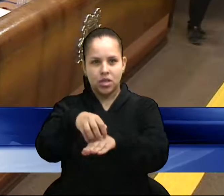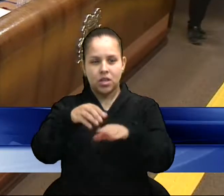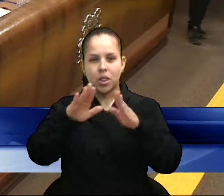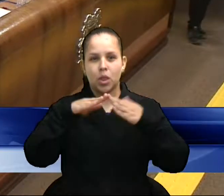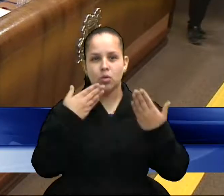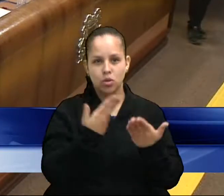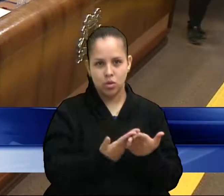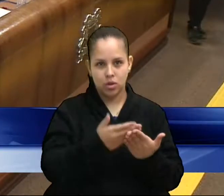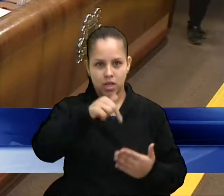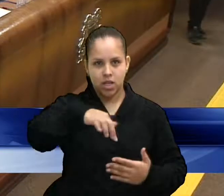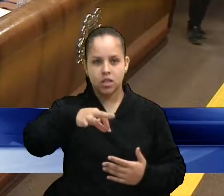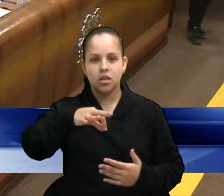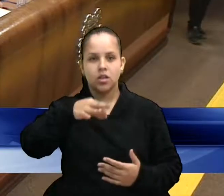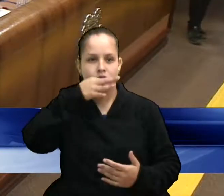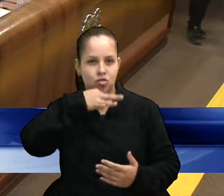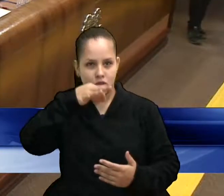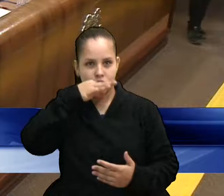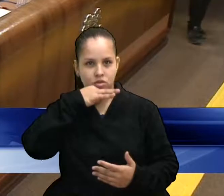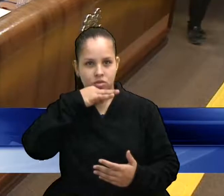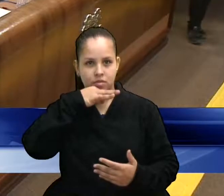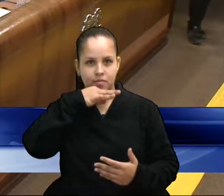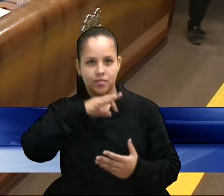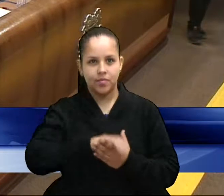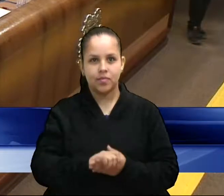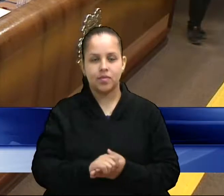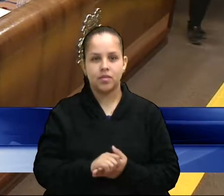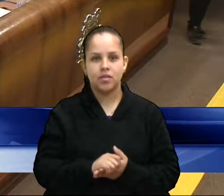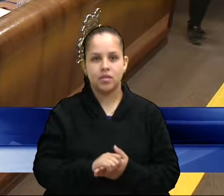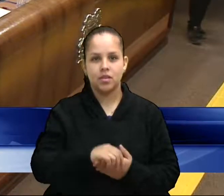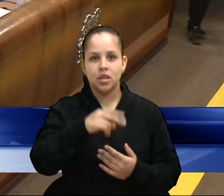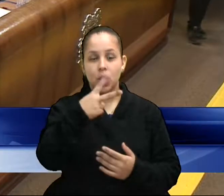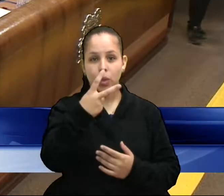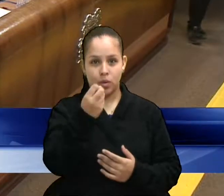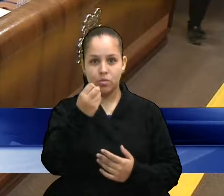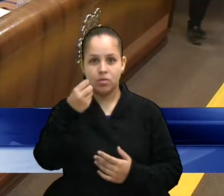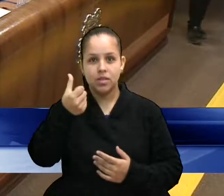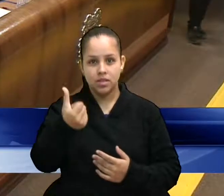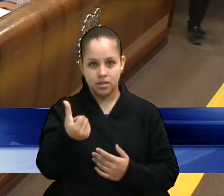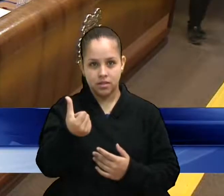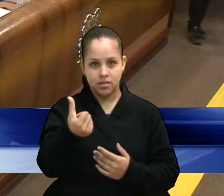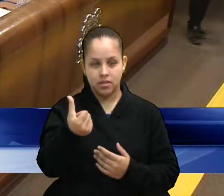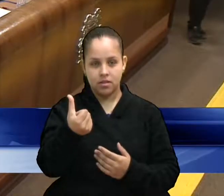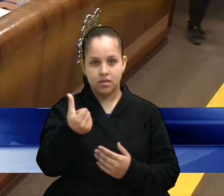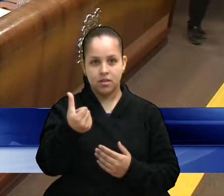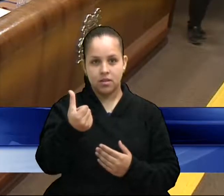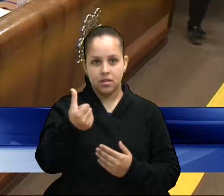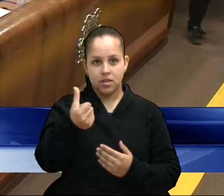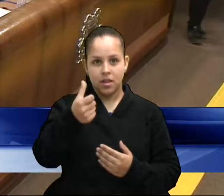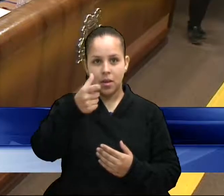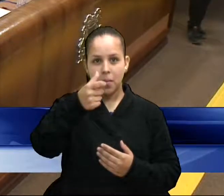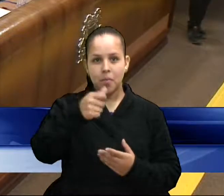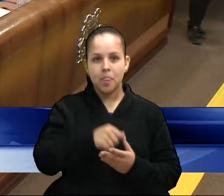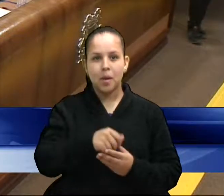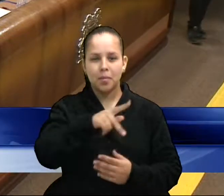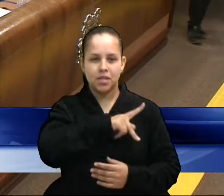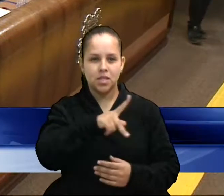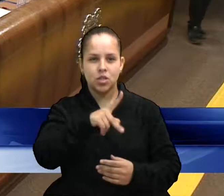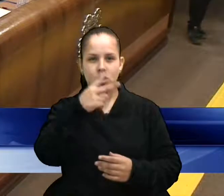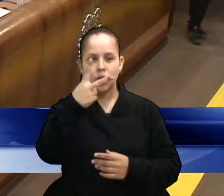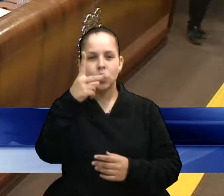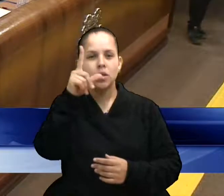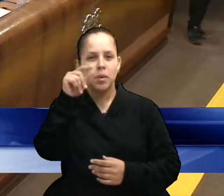do município de Caxias do Sul. Essa entidade foi fundada em 2006. Eu fui presidente até 2010 e